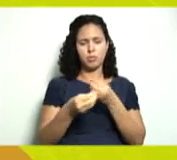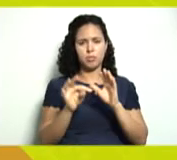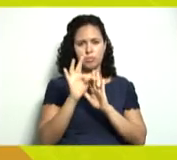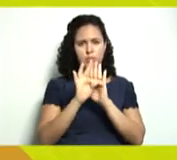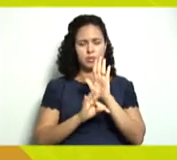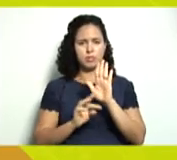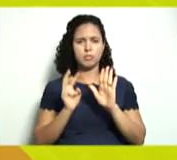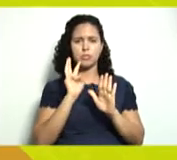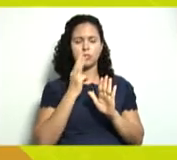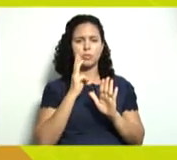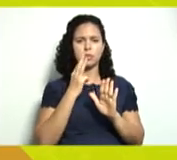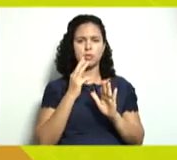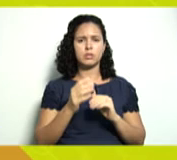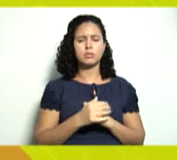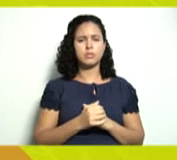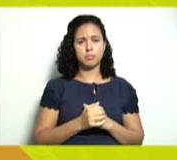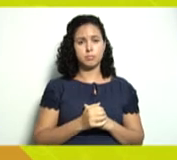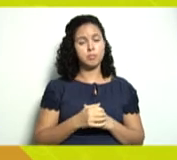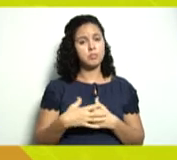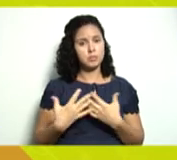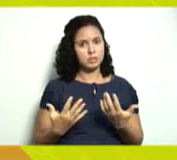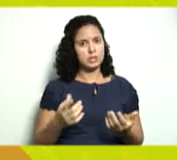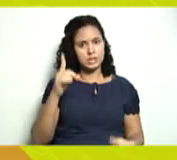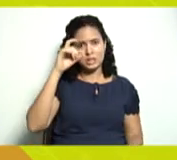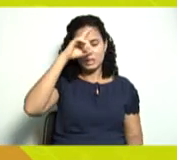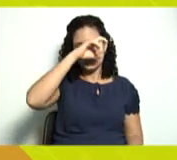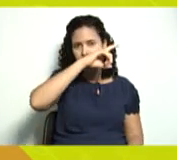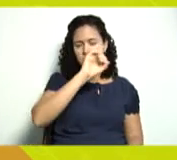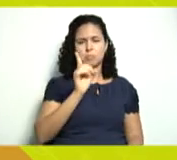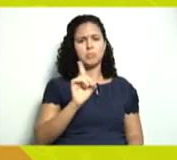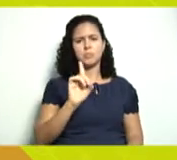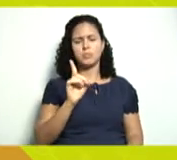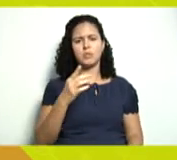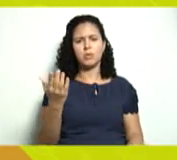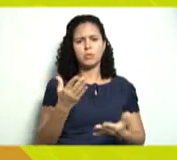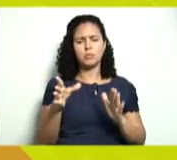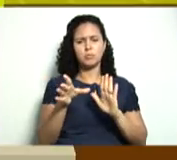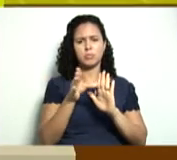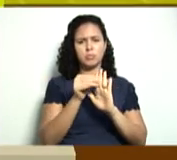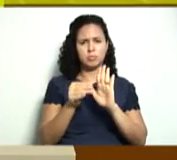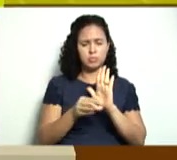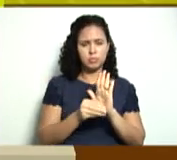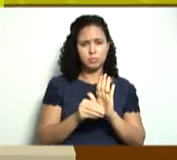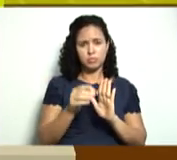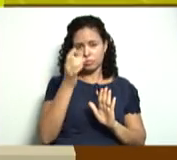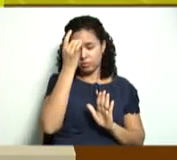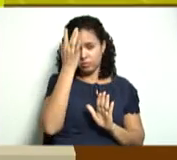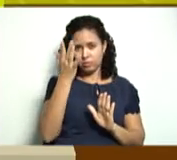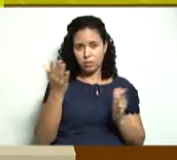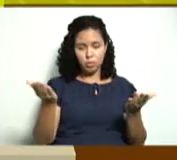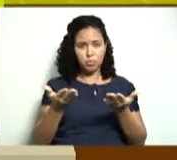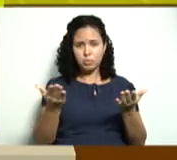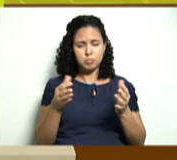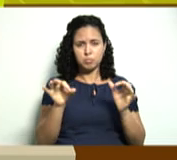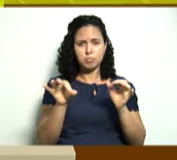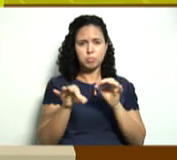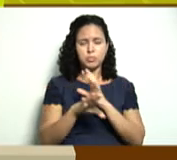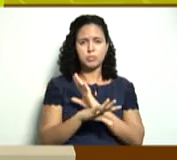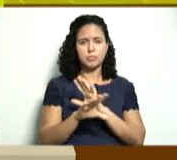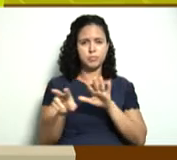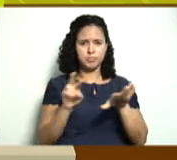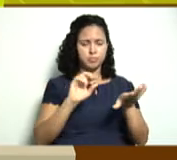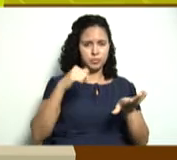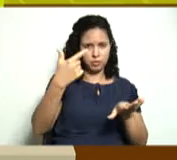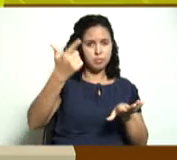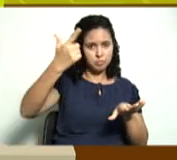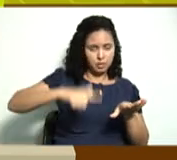word viram só nem foi tão difícil nosso conteúdo de hoje né mas por hoje é isso e semana